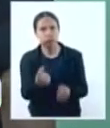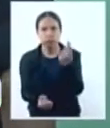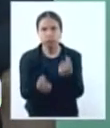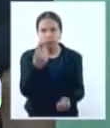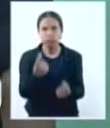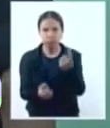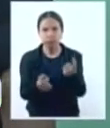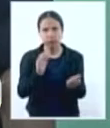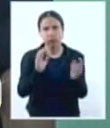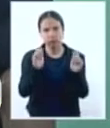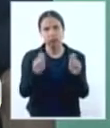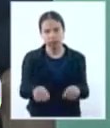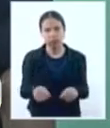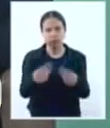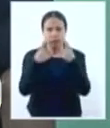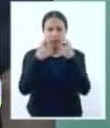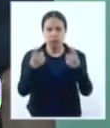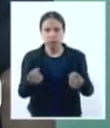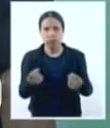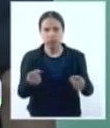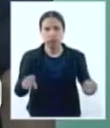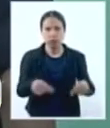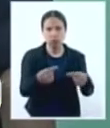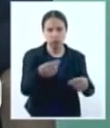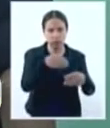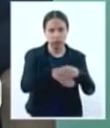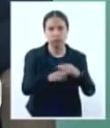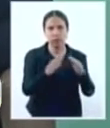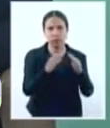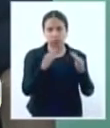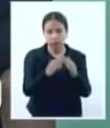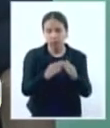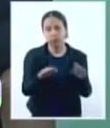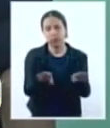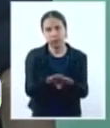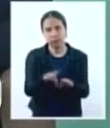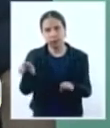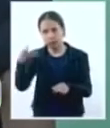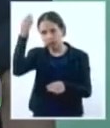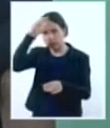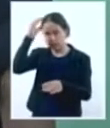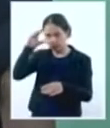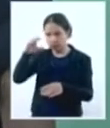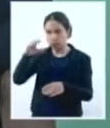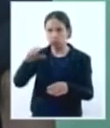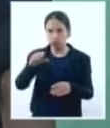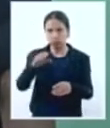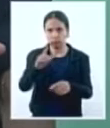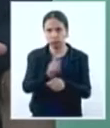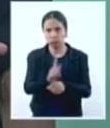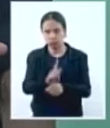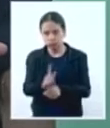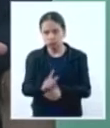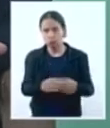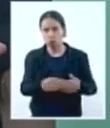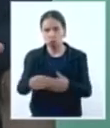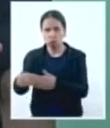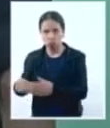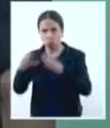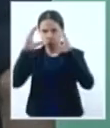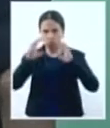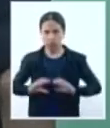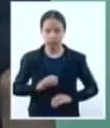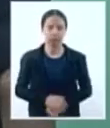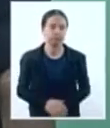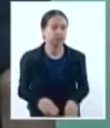de Enfrentamento à Violência Doméstica, né, que a vereadora Cláudia coordena. Agora, na Comissão de Finanças, eu estou na condição de suplente.